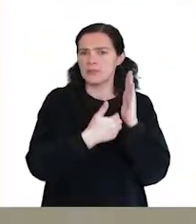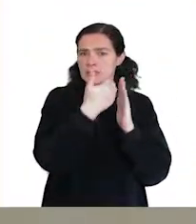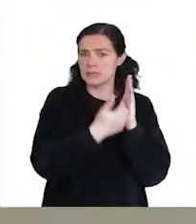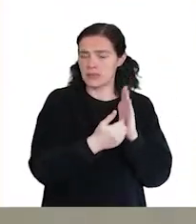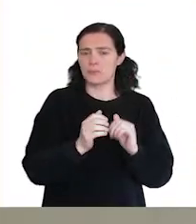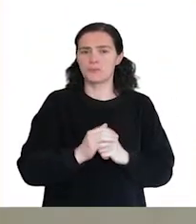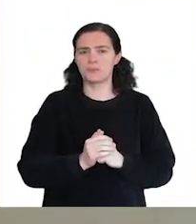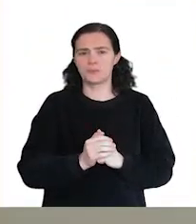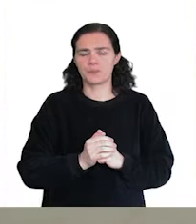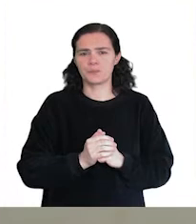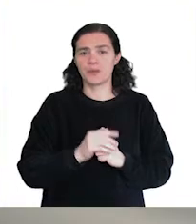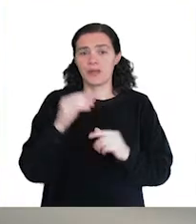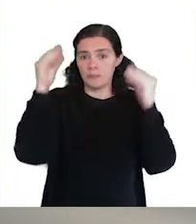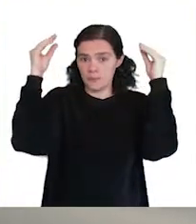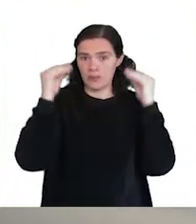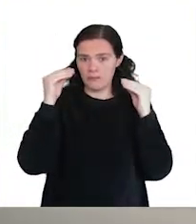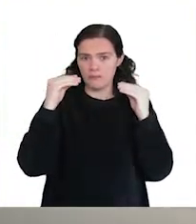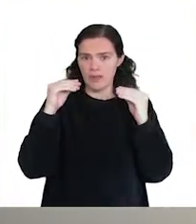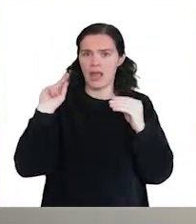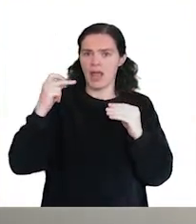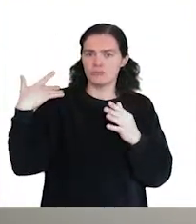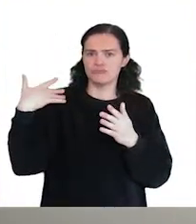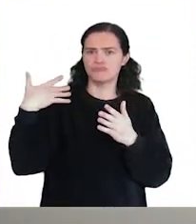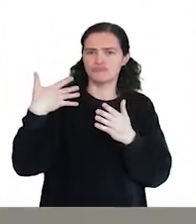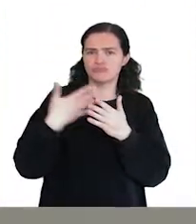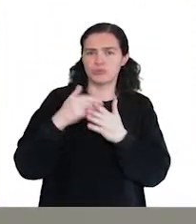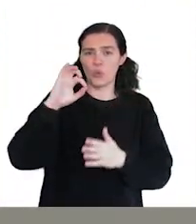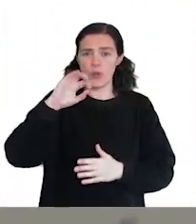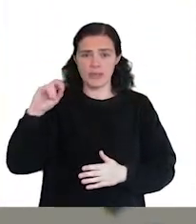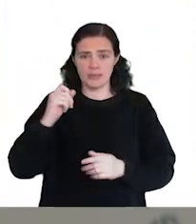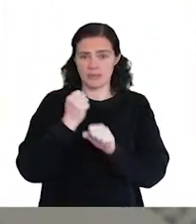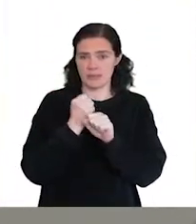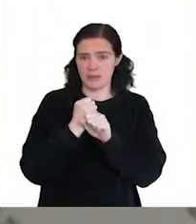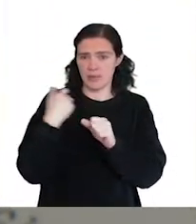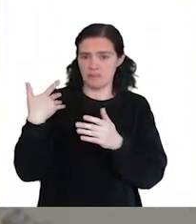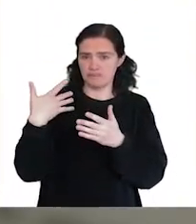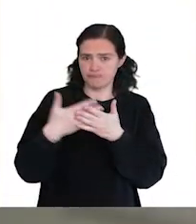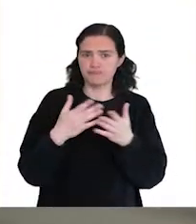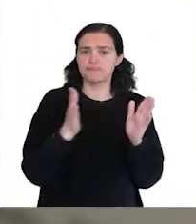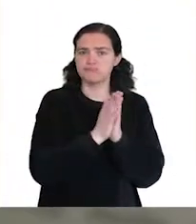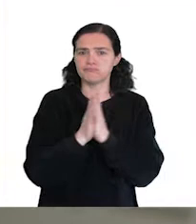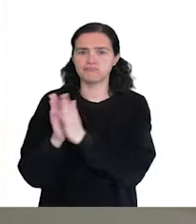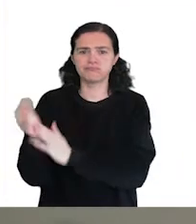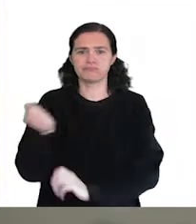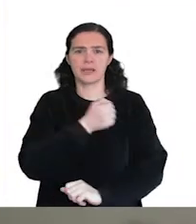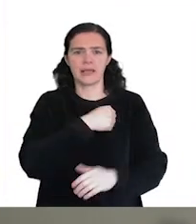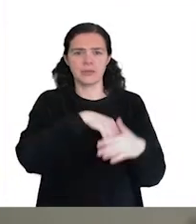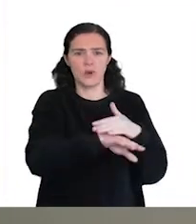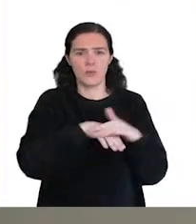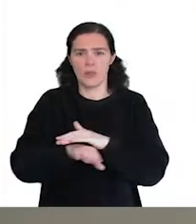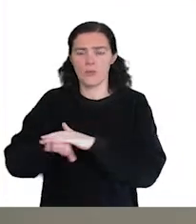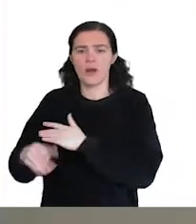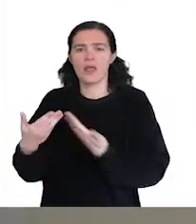de documentação que Oliveira foi reunindo ao longo dos mais de 80 anos de trabalho e que mantinha em